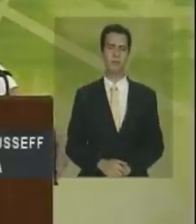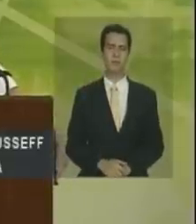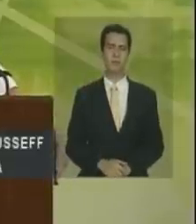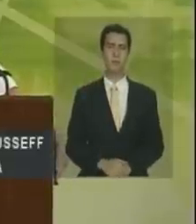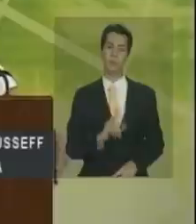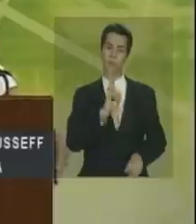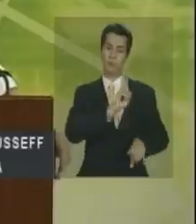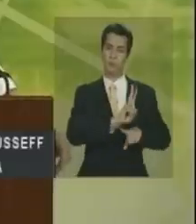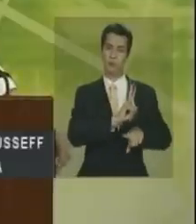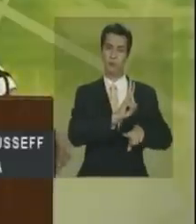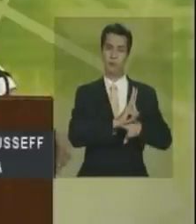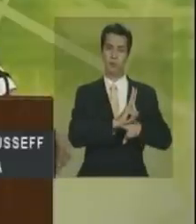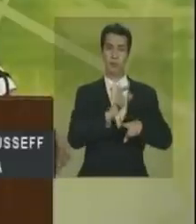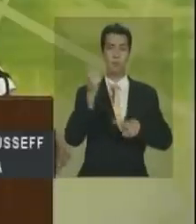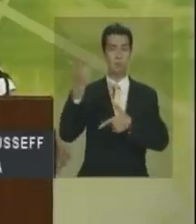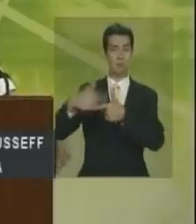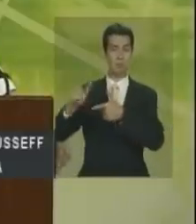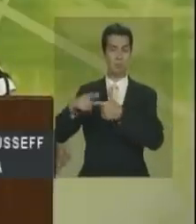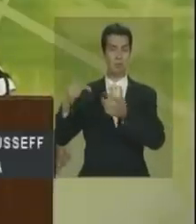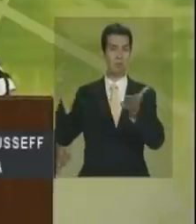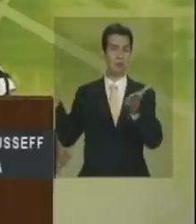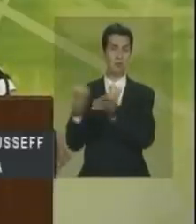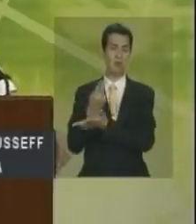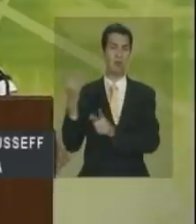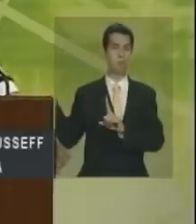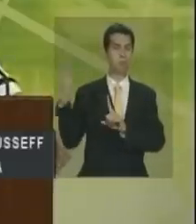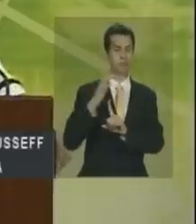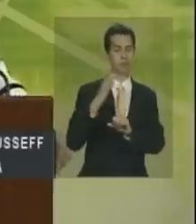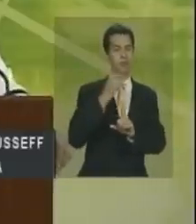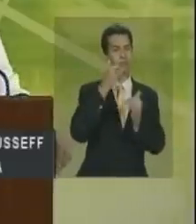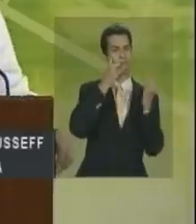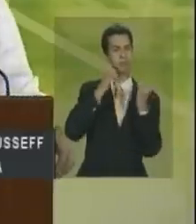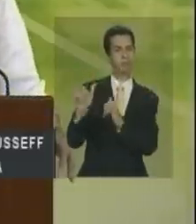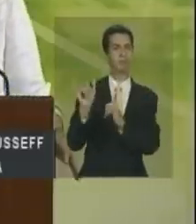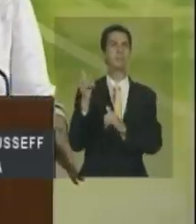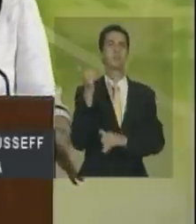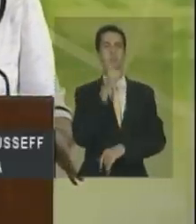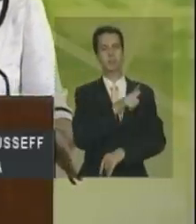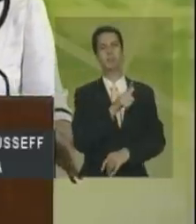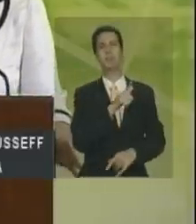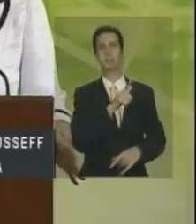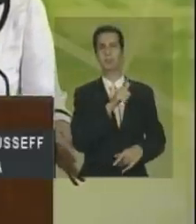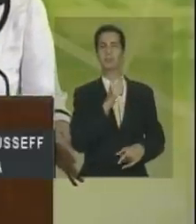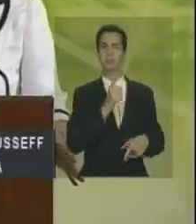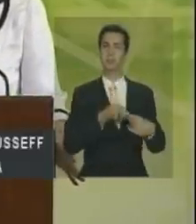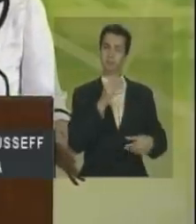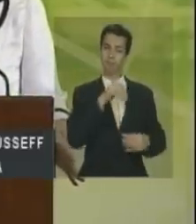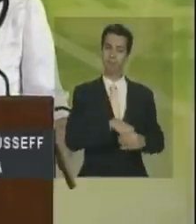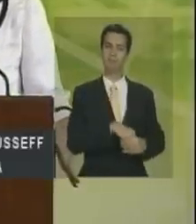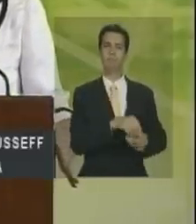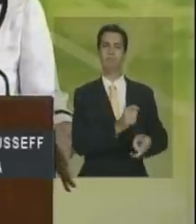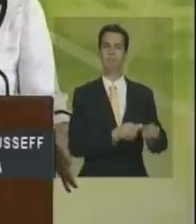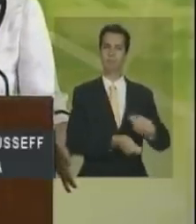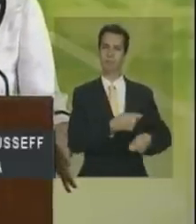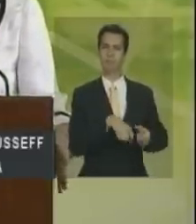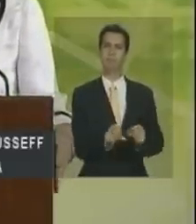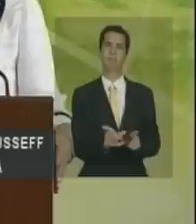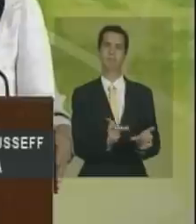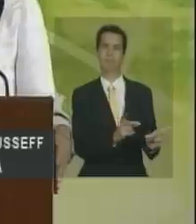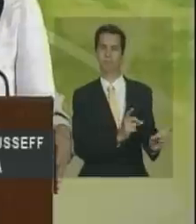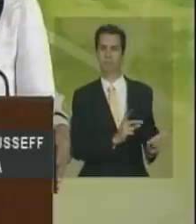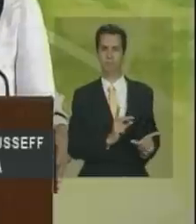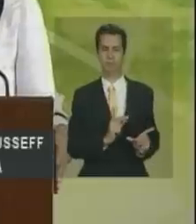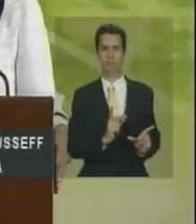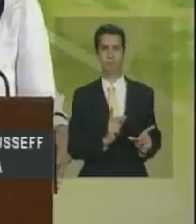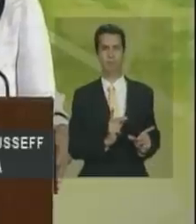qualquer crise mundial e qualquer ameaça à sua indústria e a seu